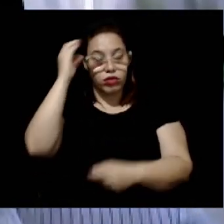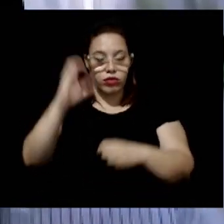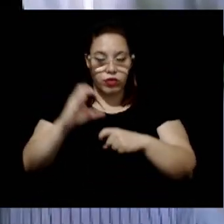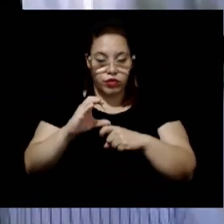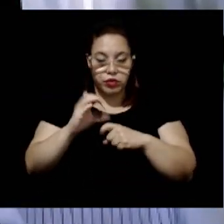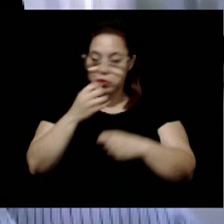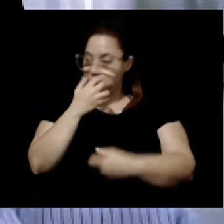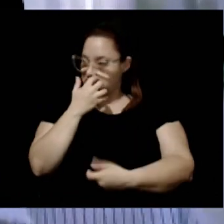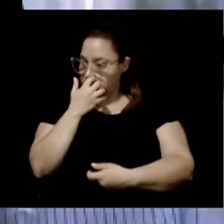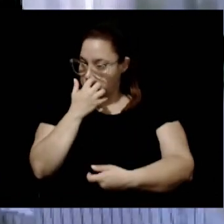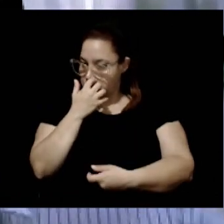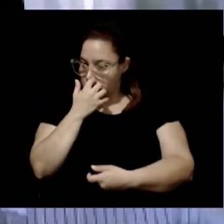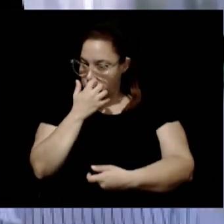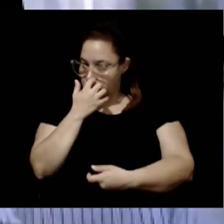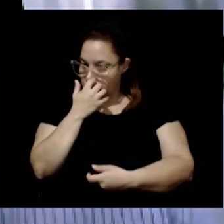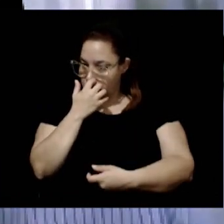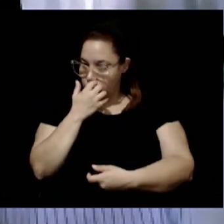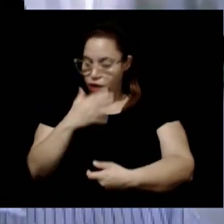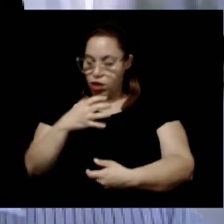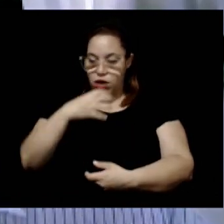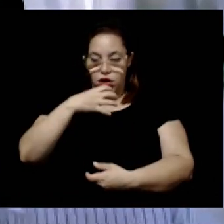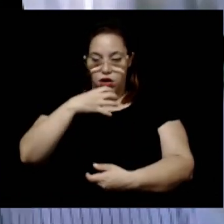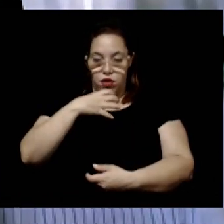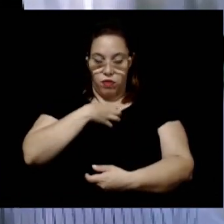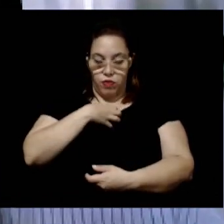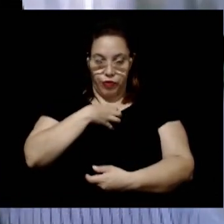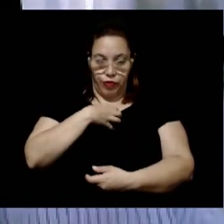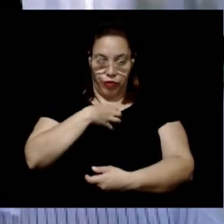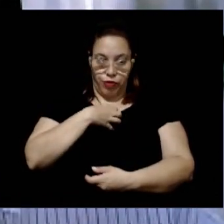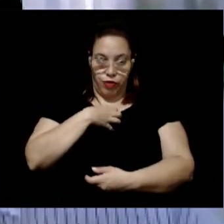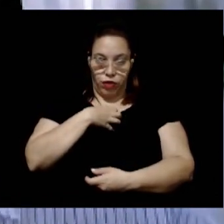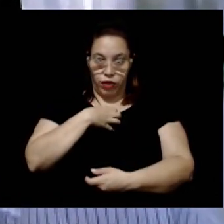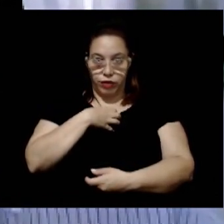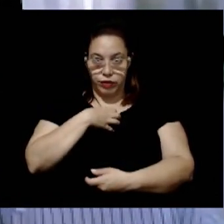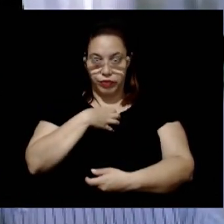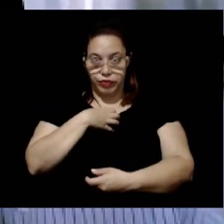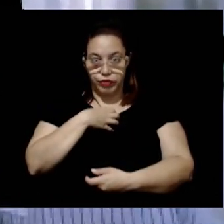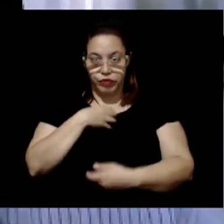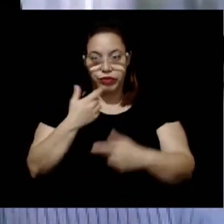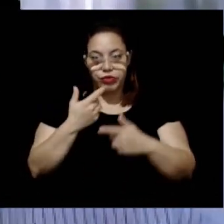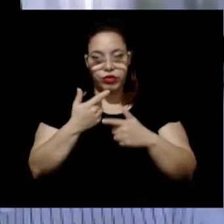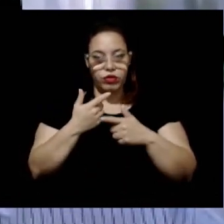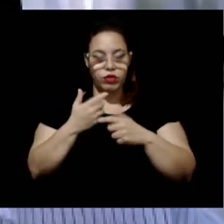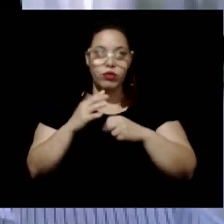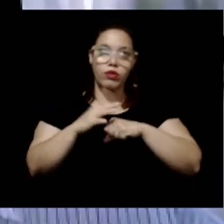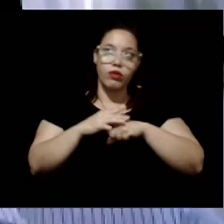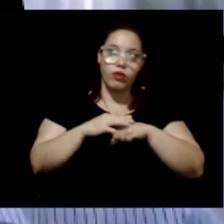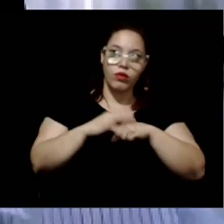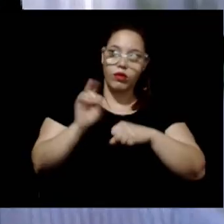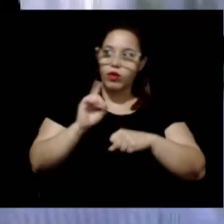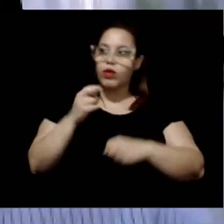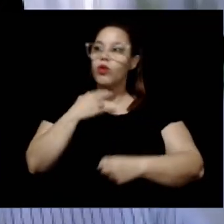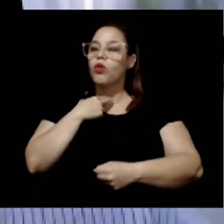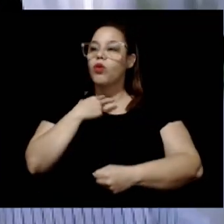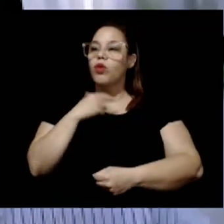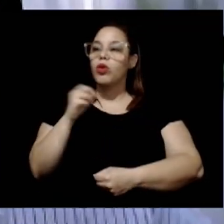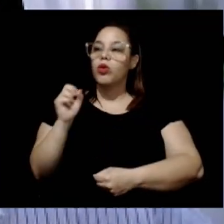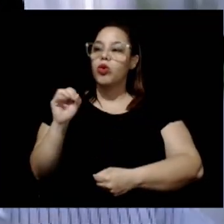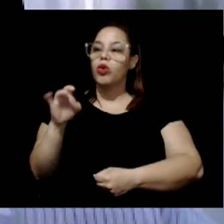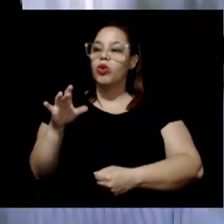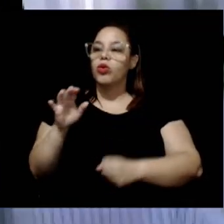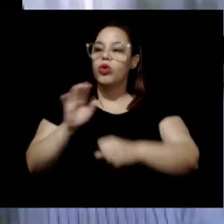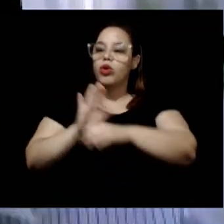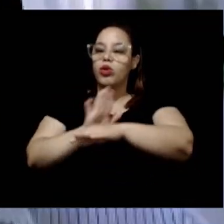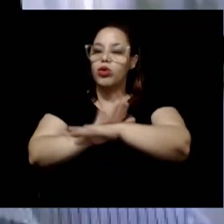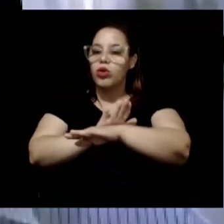melhor, questões emocionais, nem sempre as pessoas são doentes, não podem ficar como só ao cuidado do profissional de